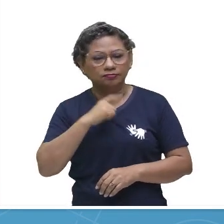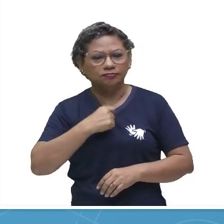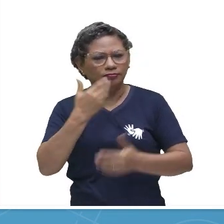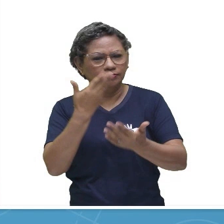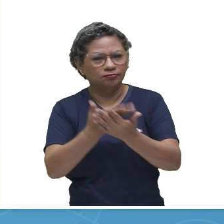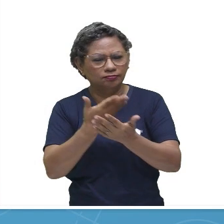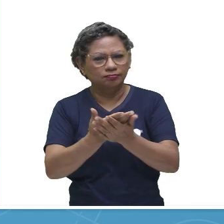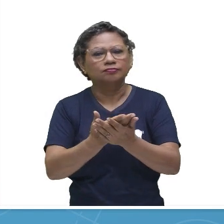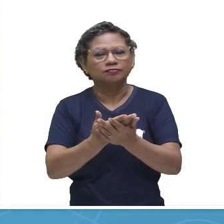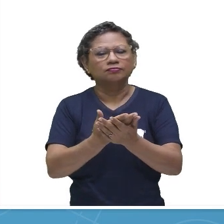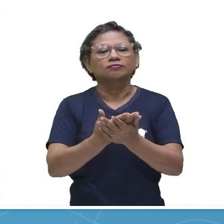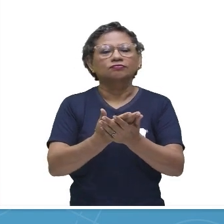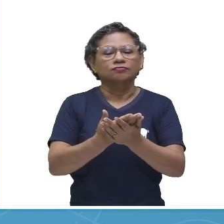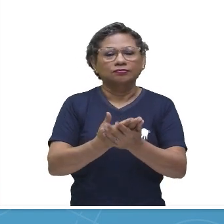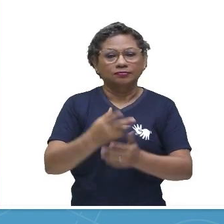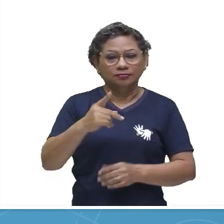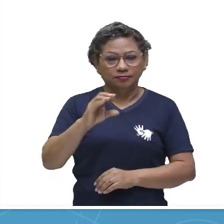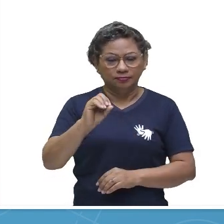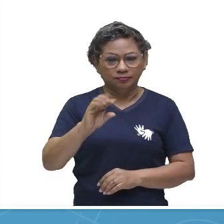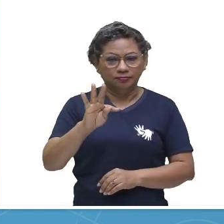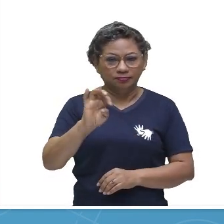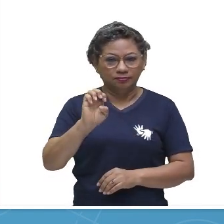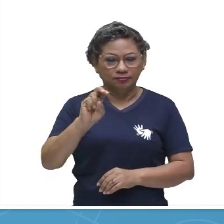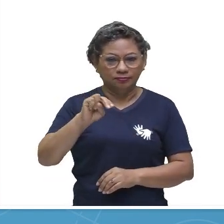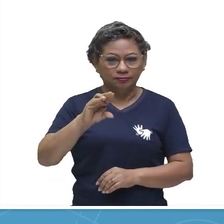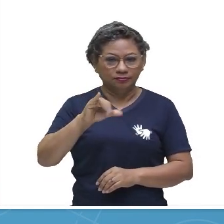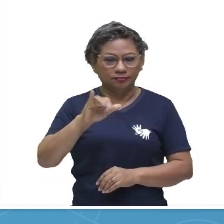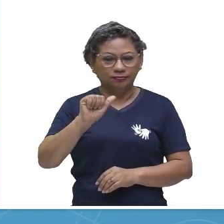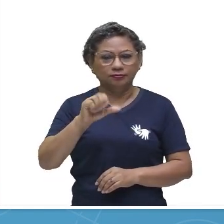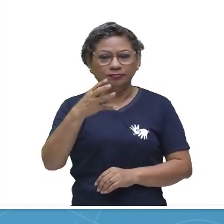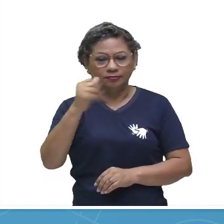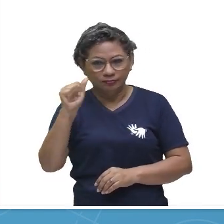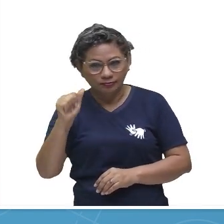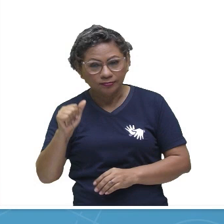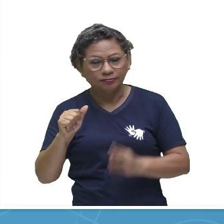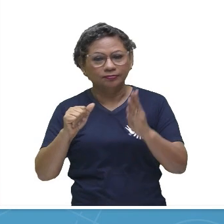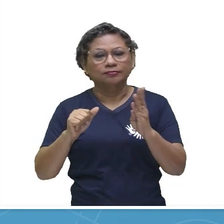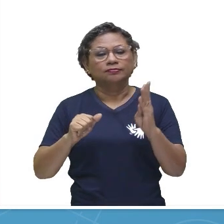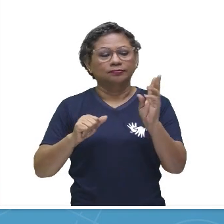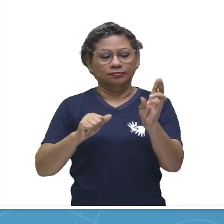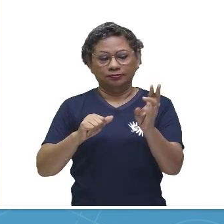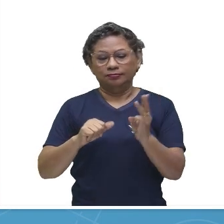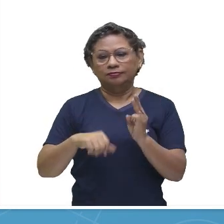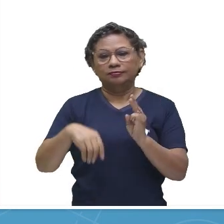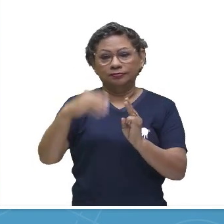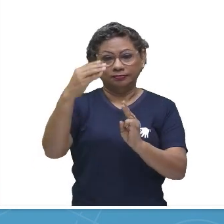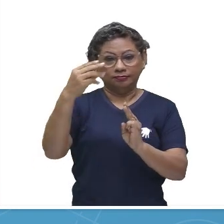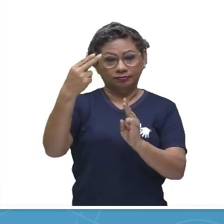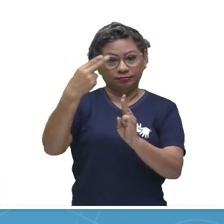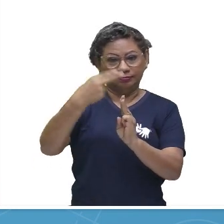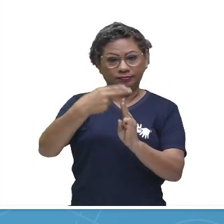Perfeito? Pois bem, então vamos ver aí a nossa definição clássica